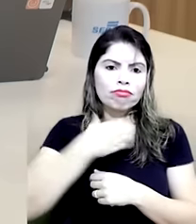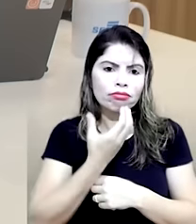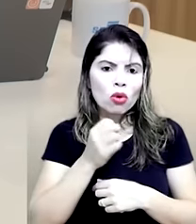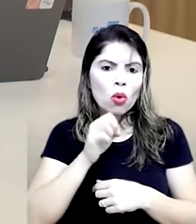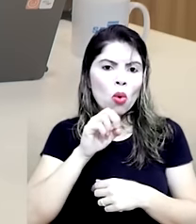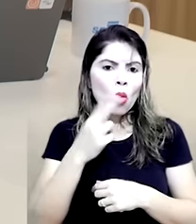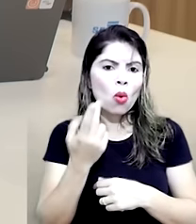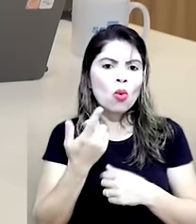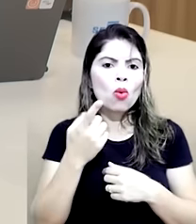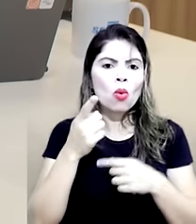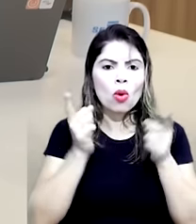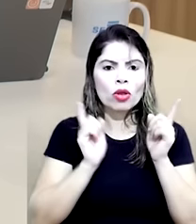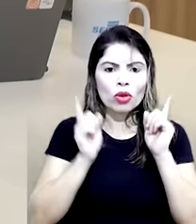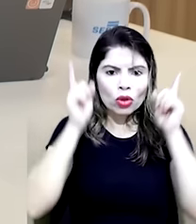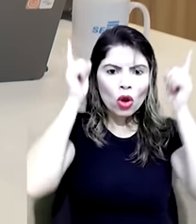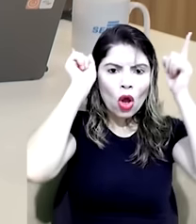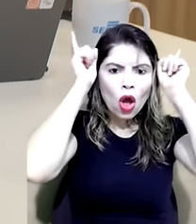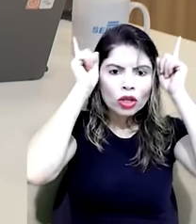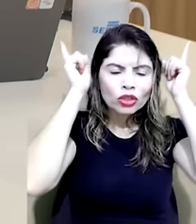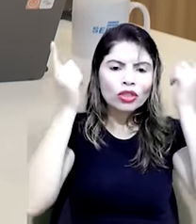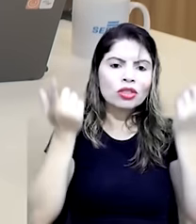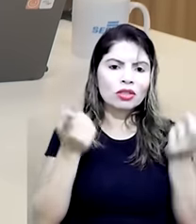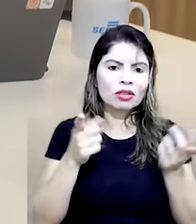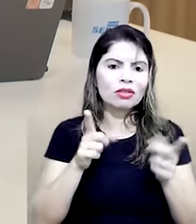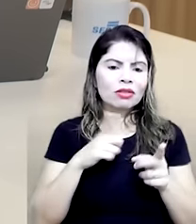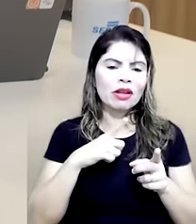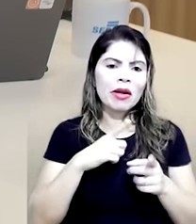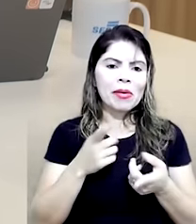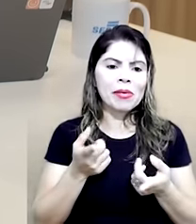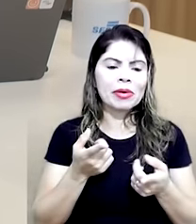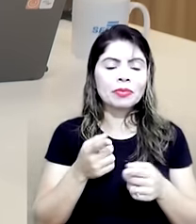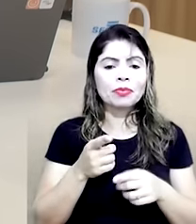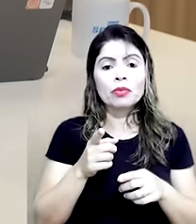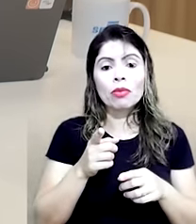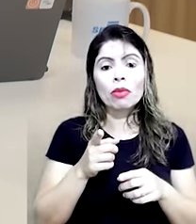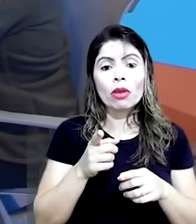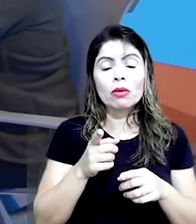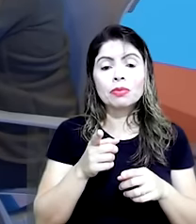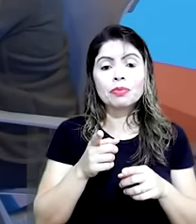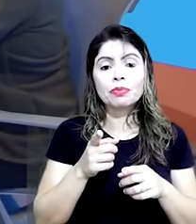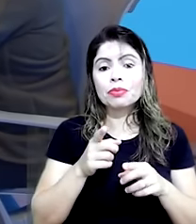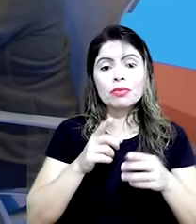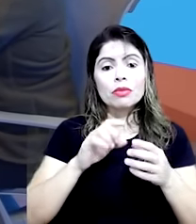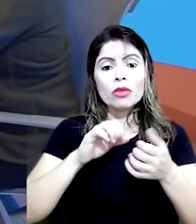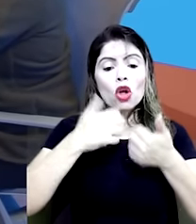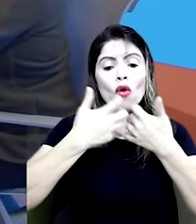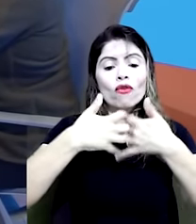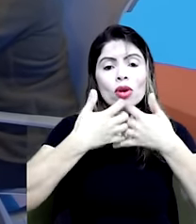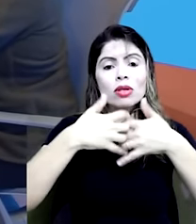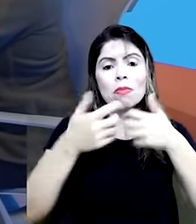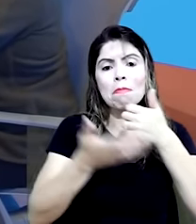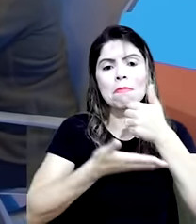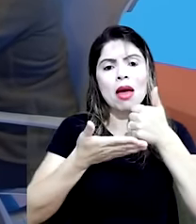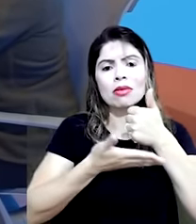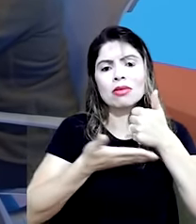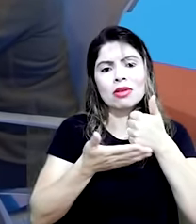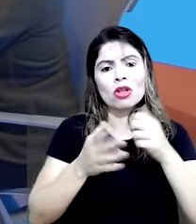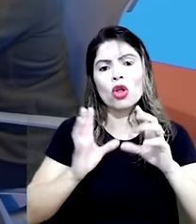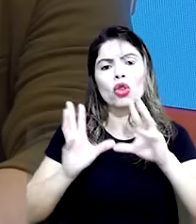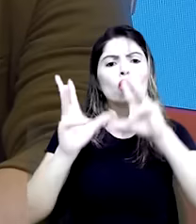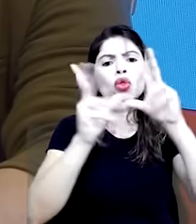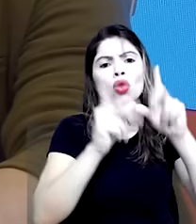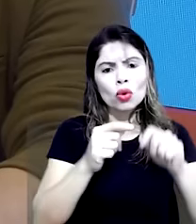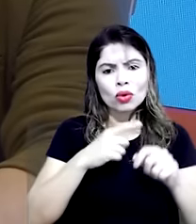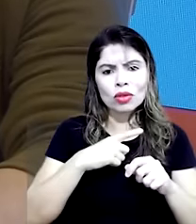todos só eu fuçar nas configurações que eu encontro isso essas configurações básicas assim a maioria tem né porque os celulares hoje em dia que assim não só a gente pegar um